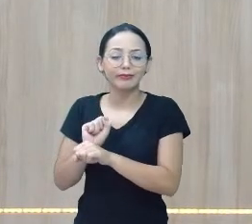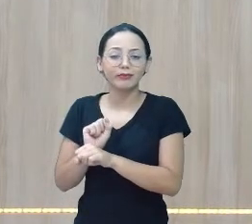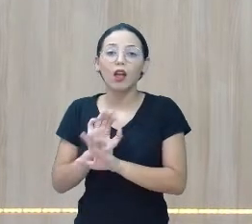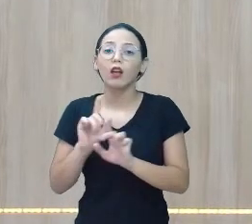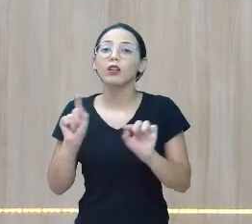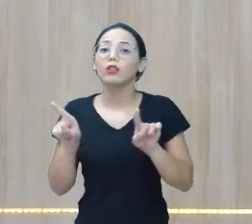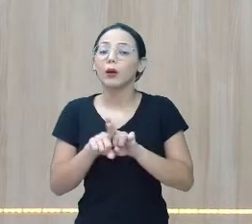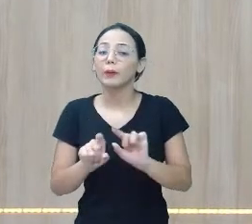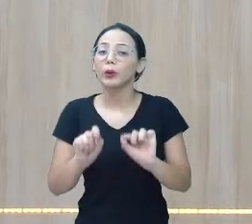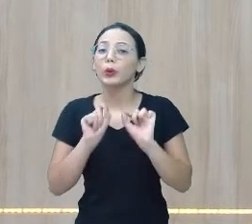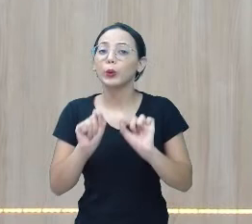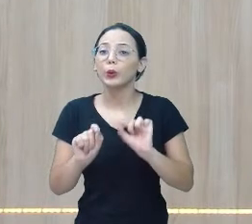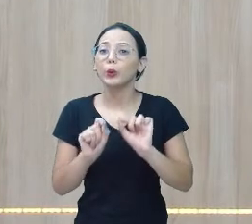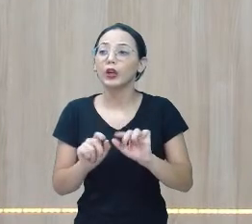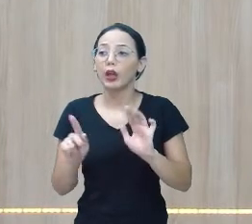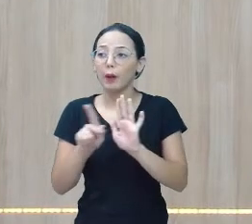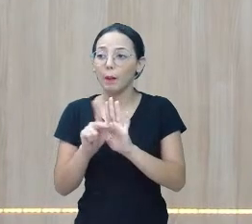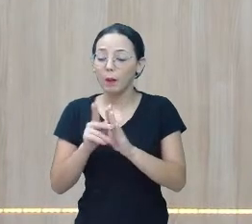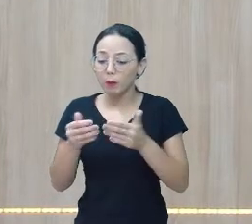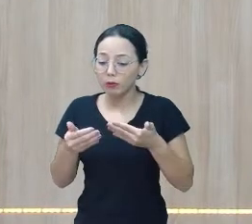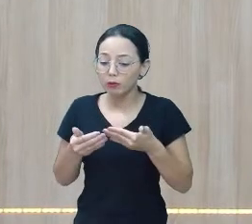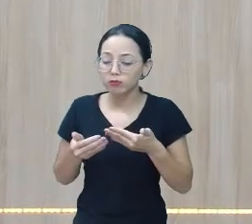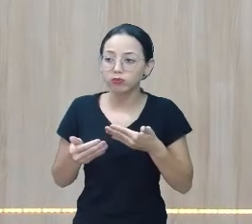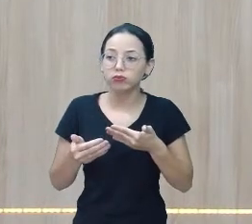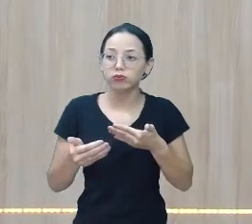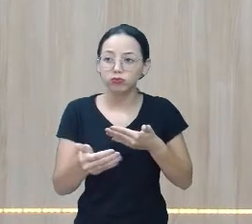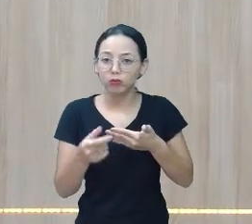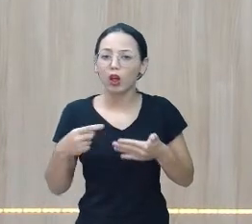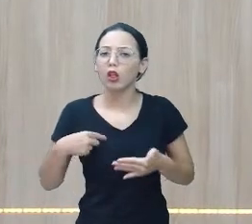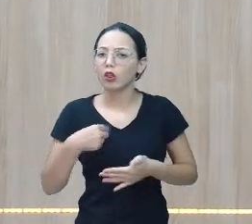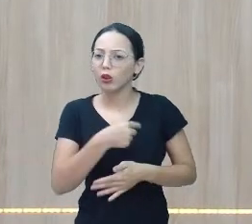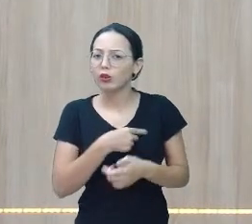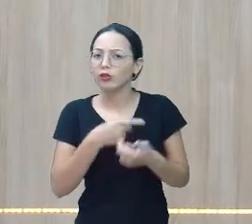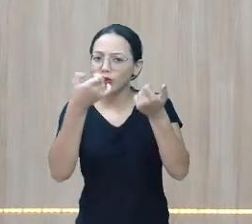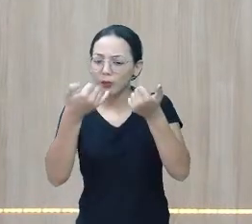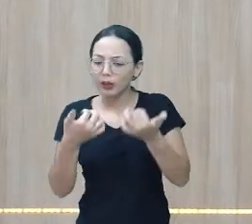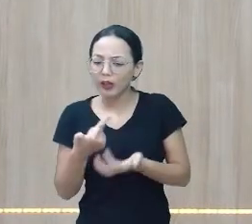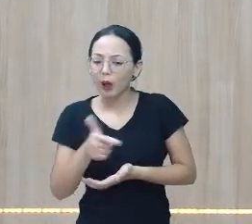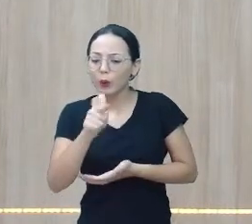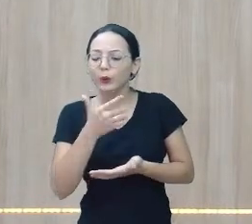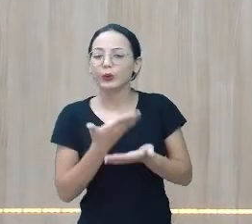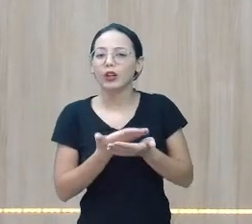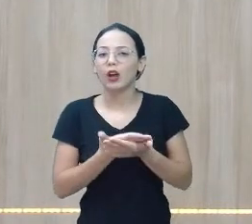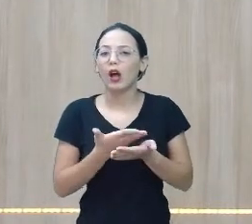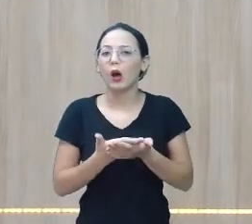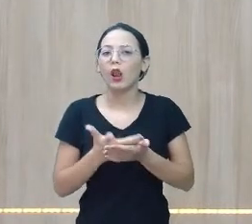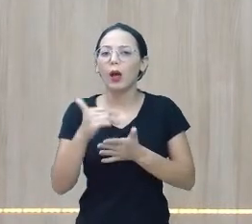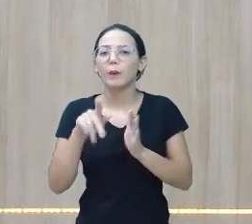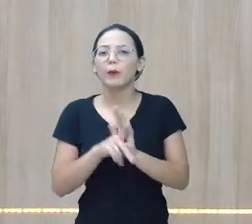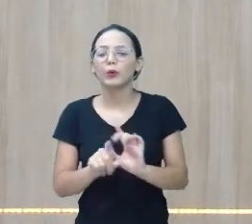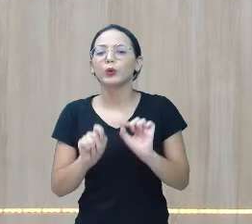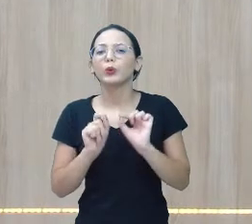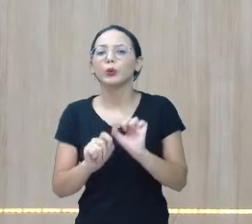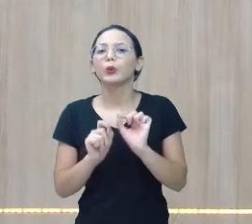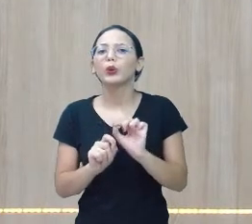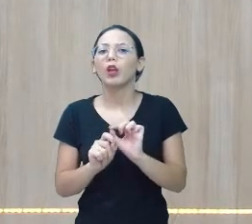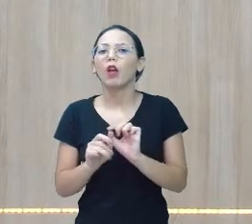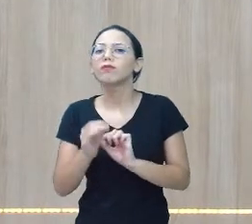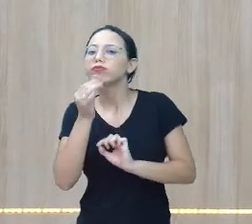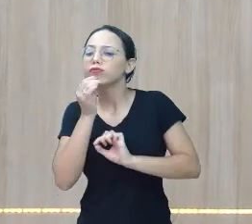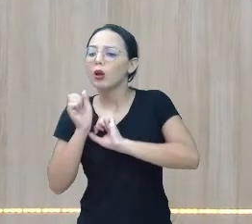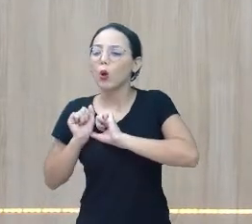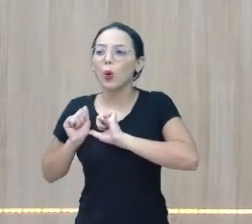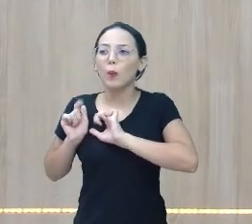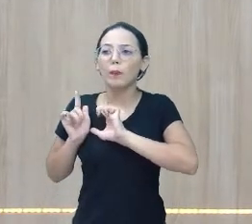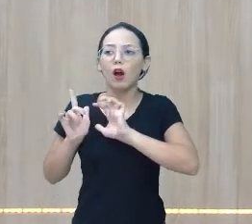vai favorecer, mais na frente, e nós vamos tratar disso em uma outra aula, vai favorecer a